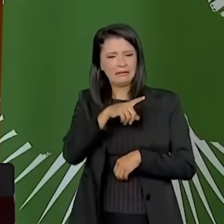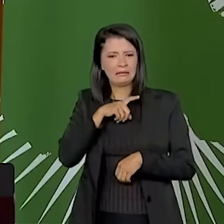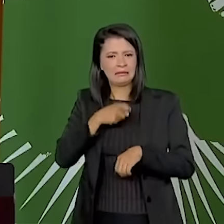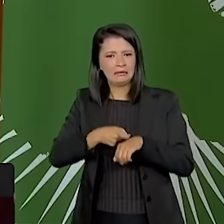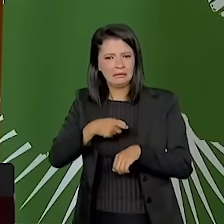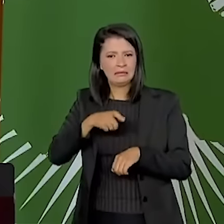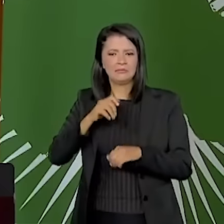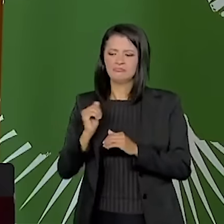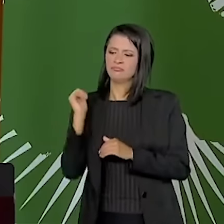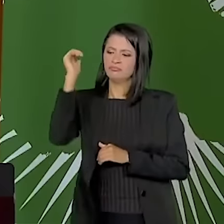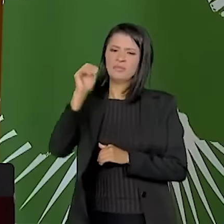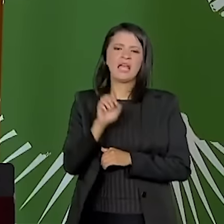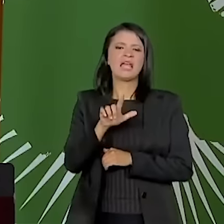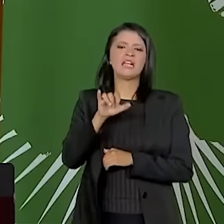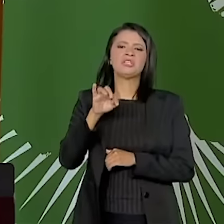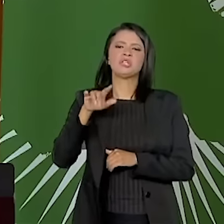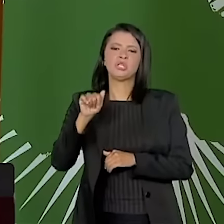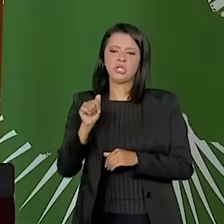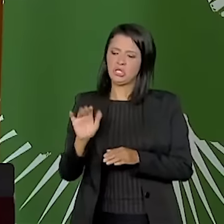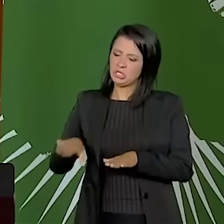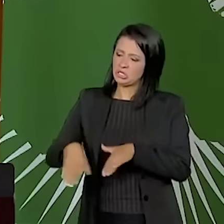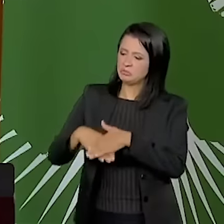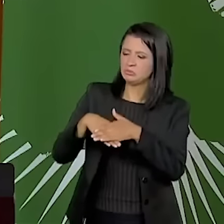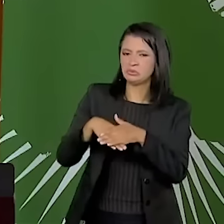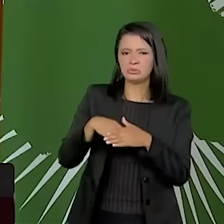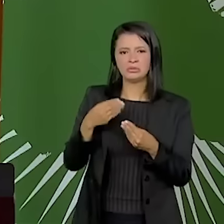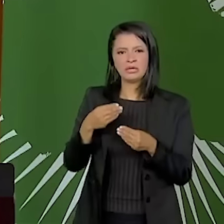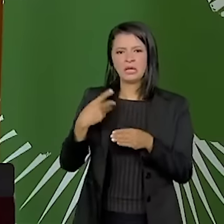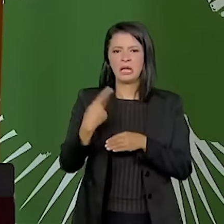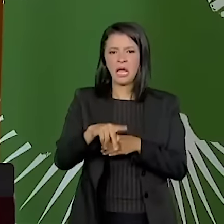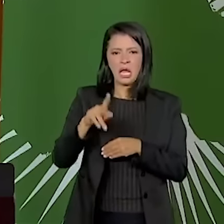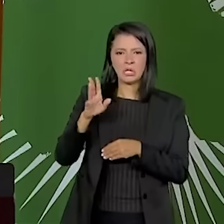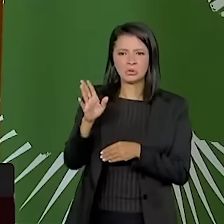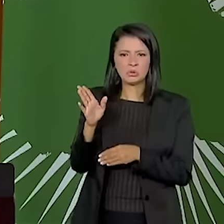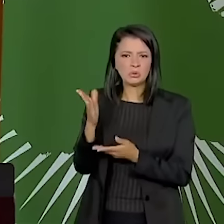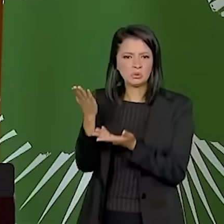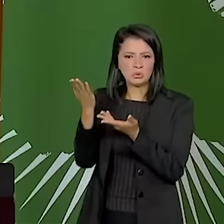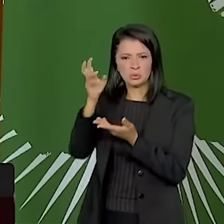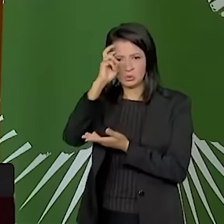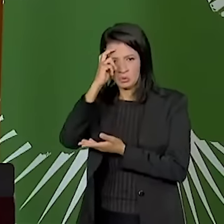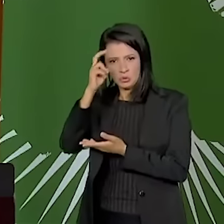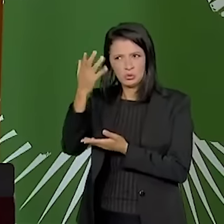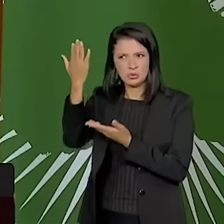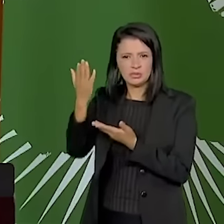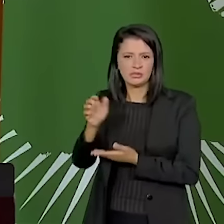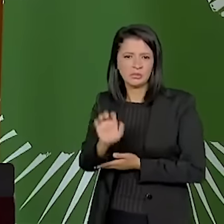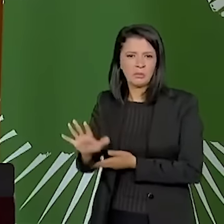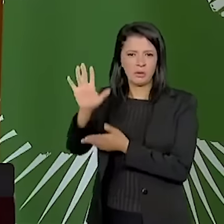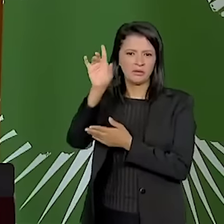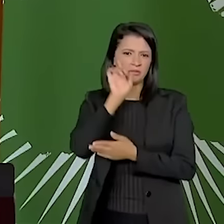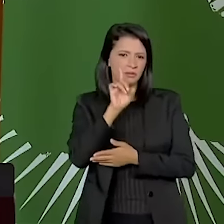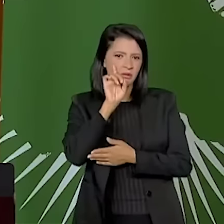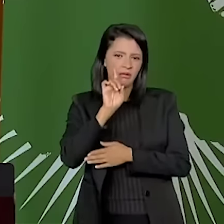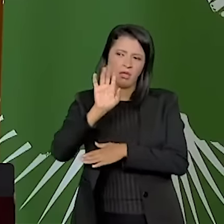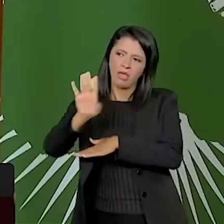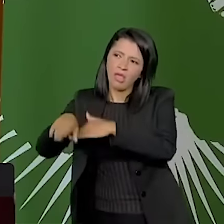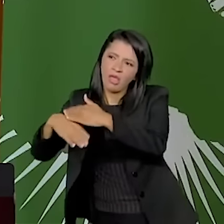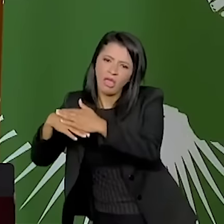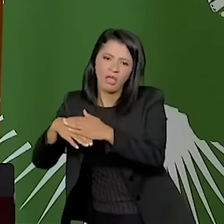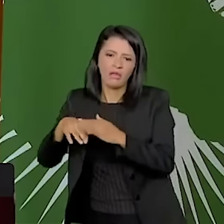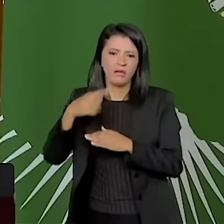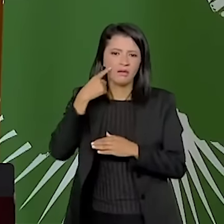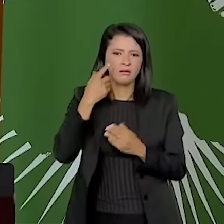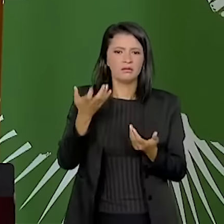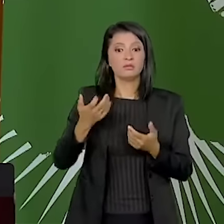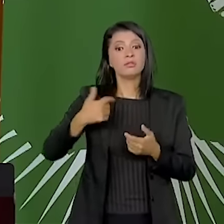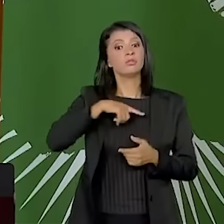elitista, muito subordinada à cultura europeia e aos Estados Unidos, e não pensa no mundo.